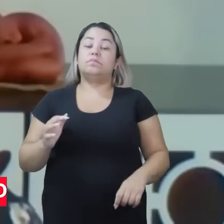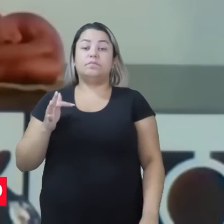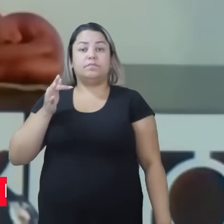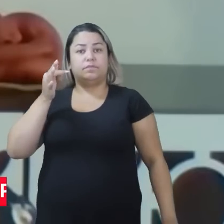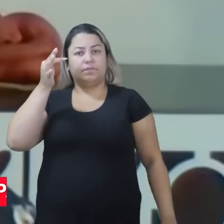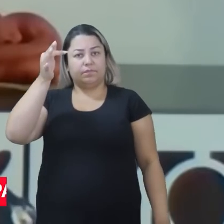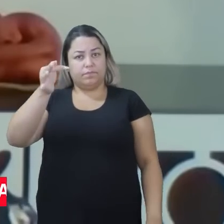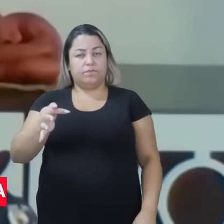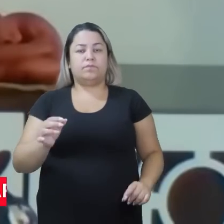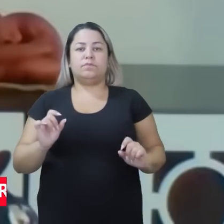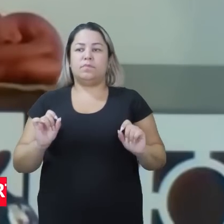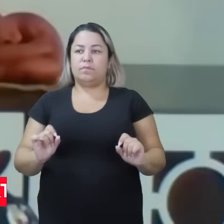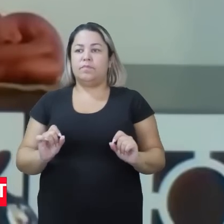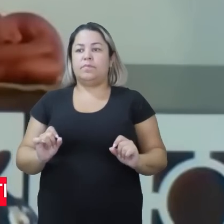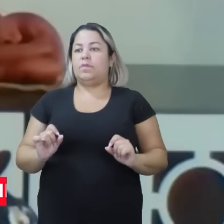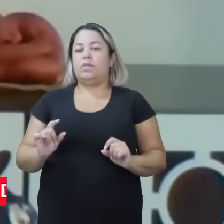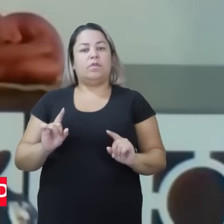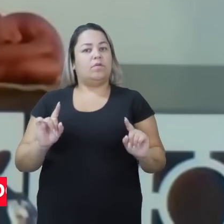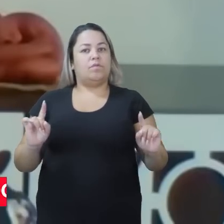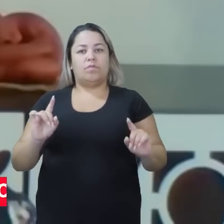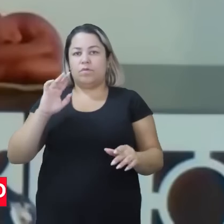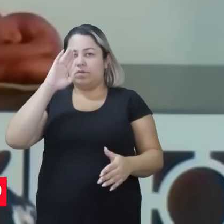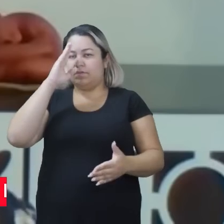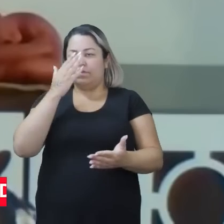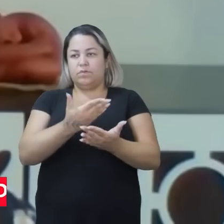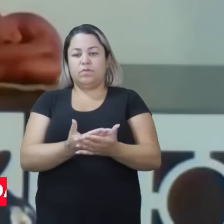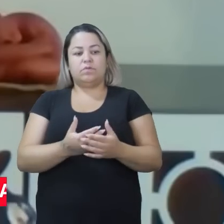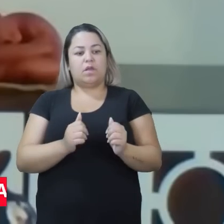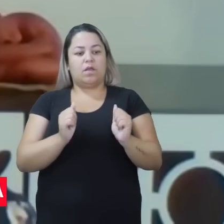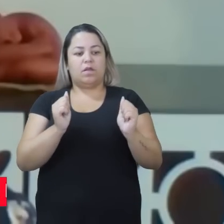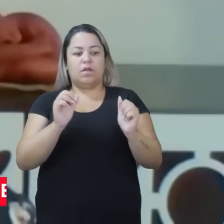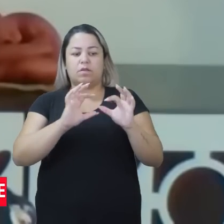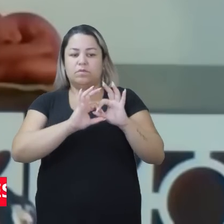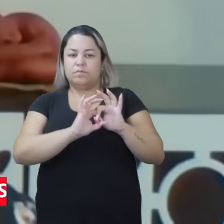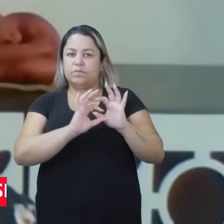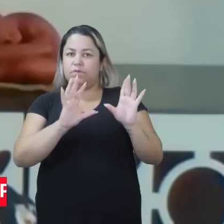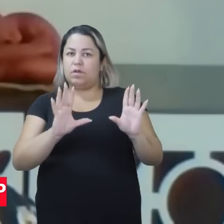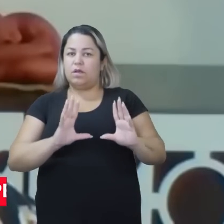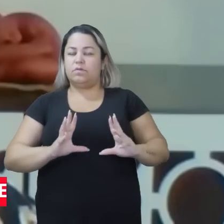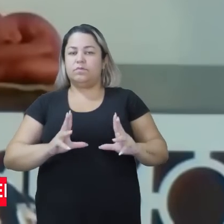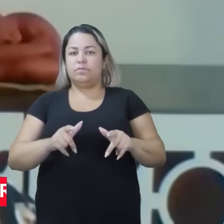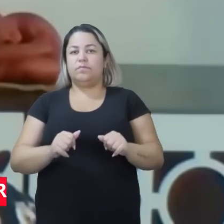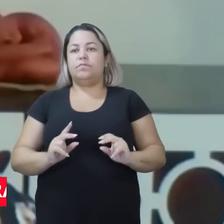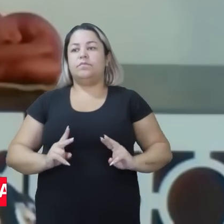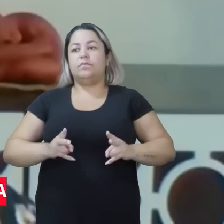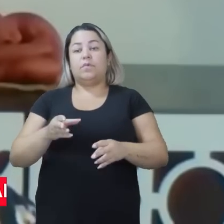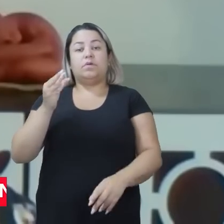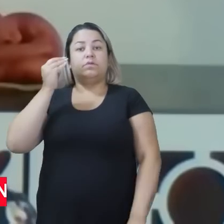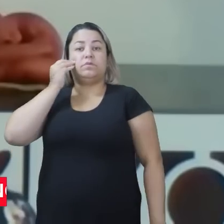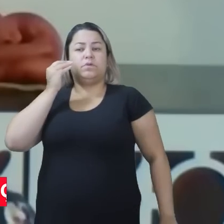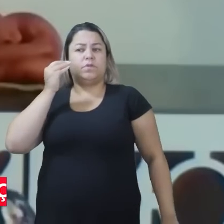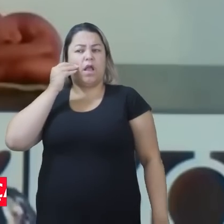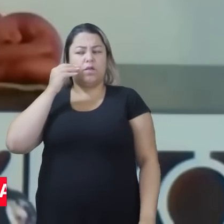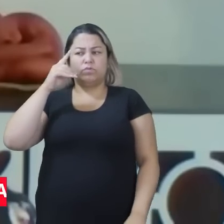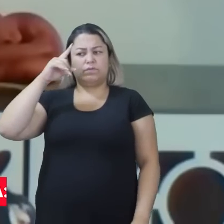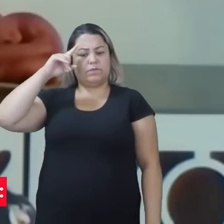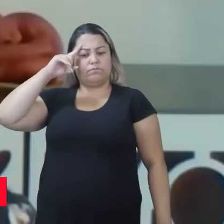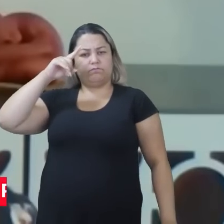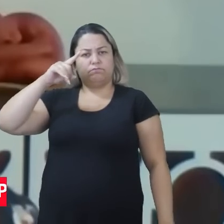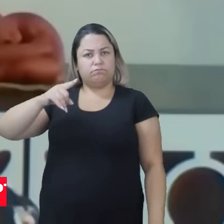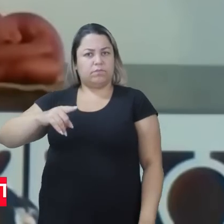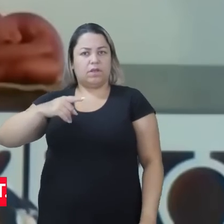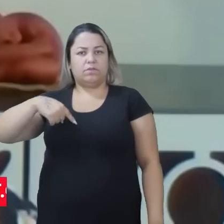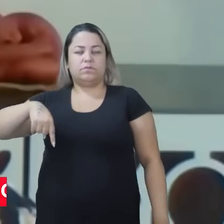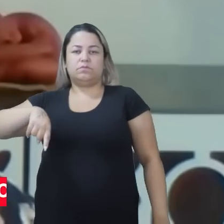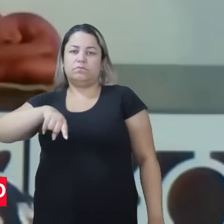futuras, né? Eu não acredito que estaremos livres para todo sempre de tentativas autoritárias, dada a nossa